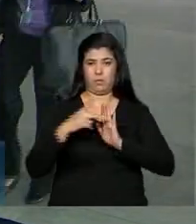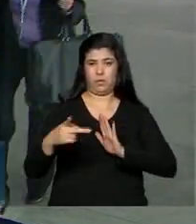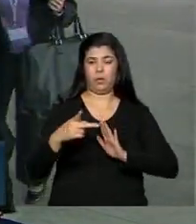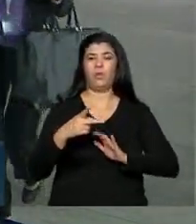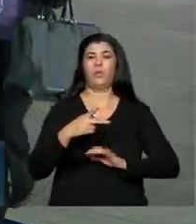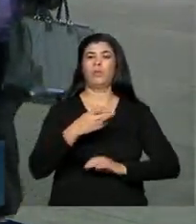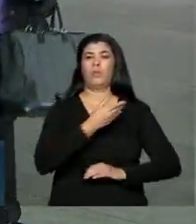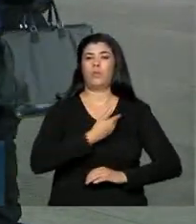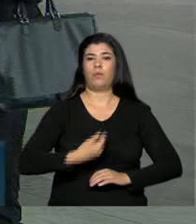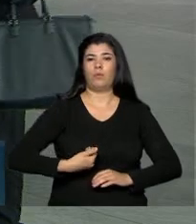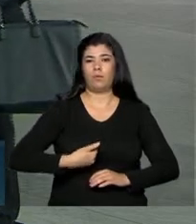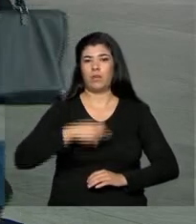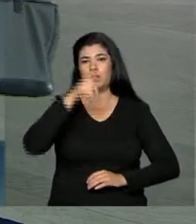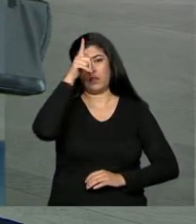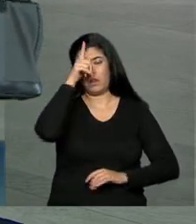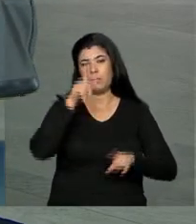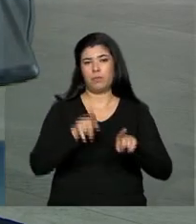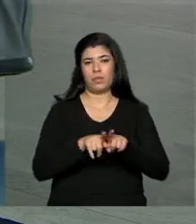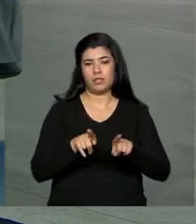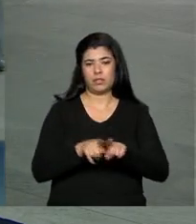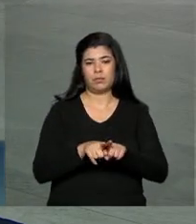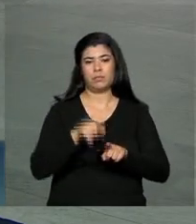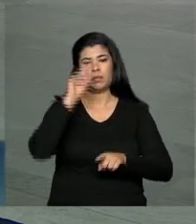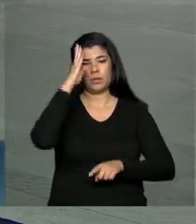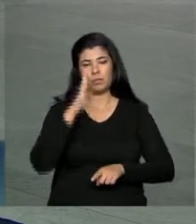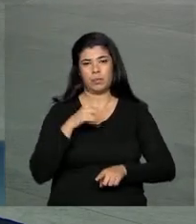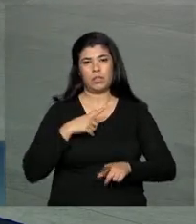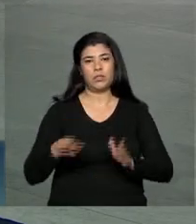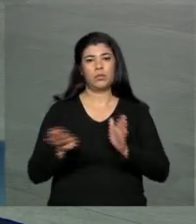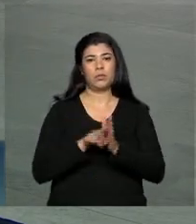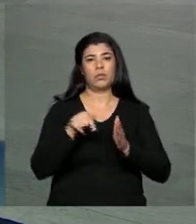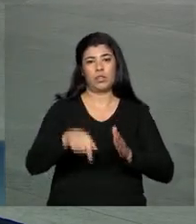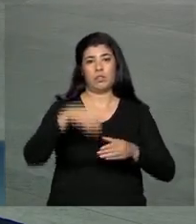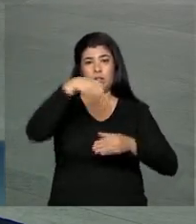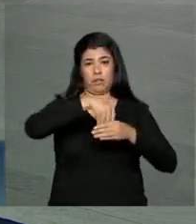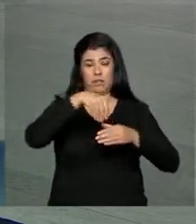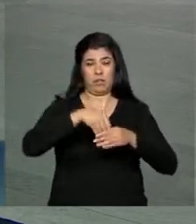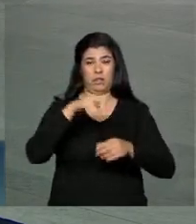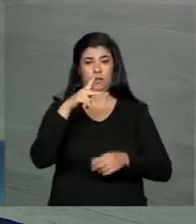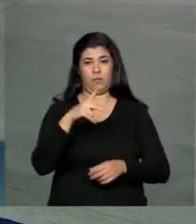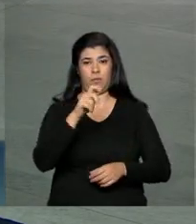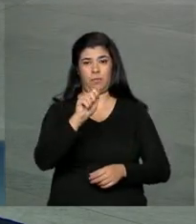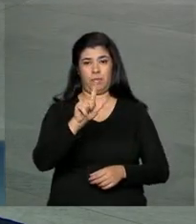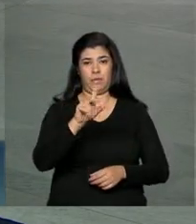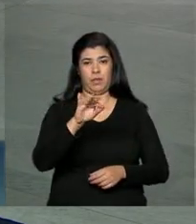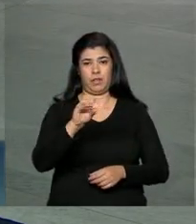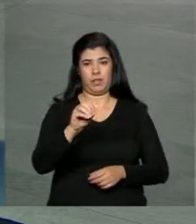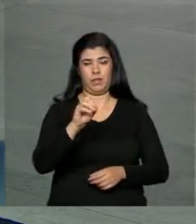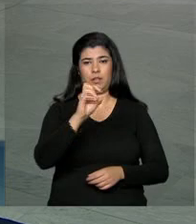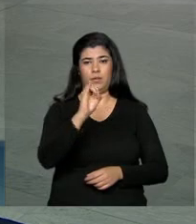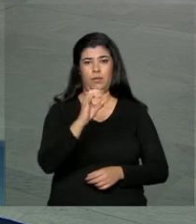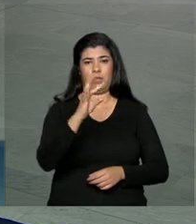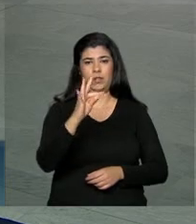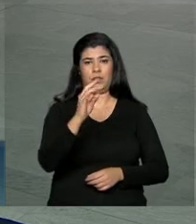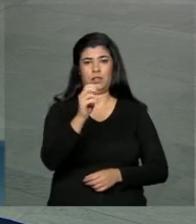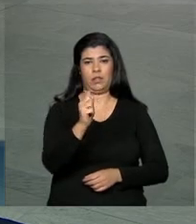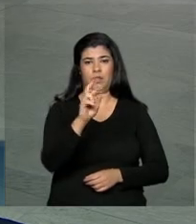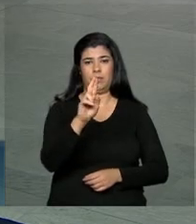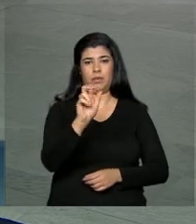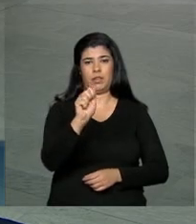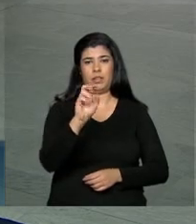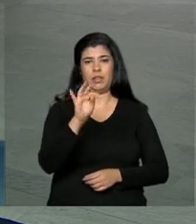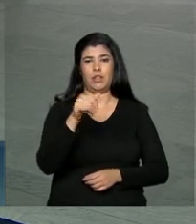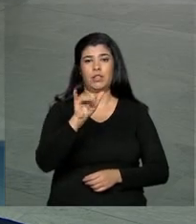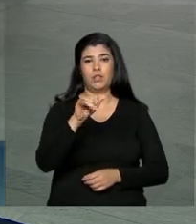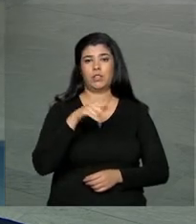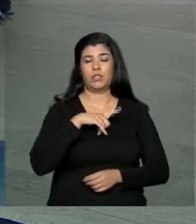chegou juntamente com a chanceler Angela Merkel ao Itamaraty, onde vai ser oferecido um almoço pelo governo brasileiro.